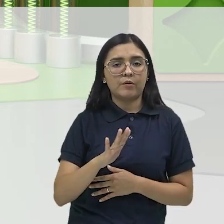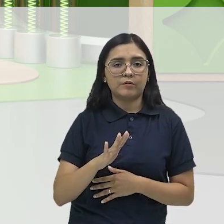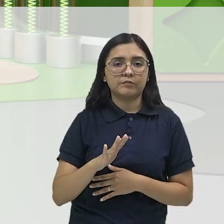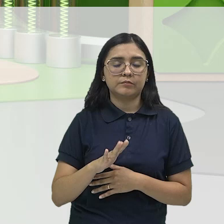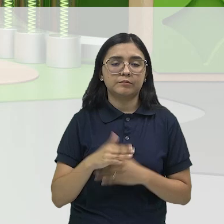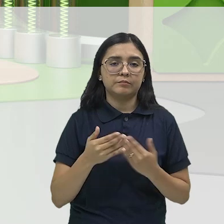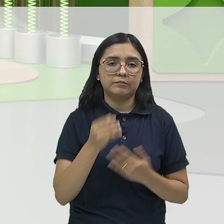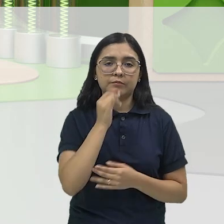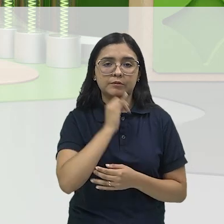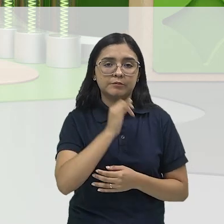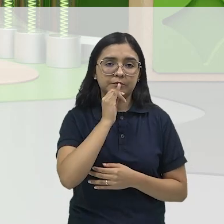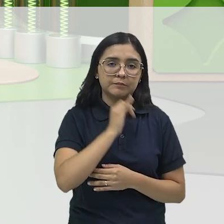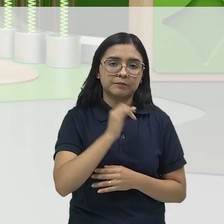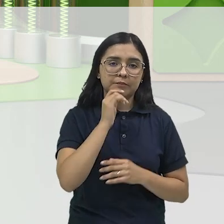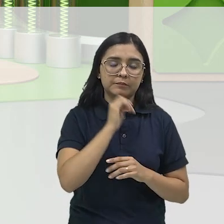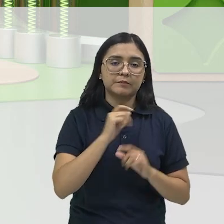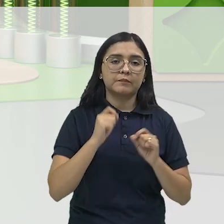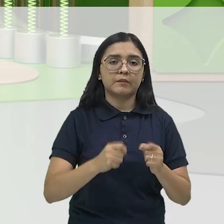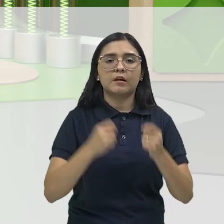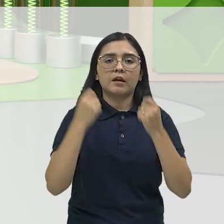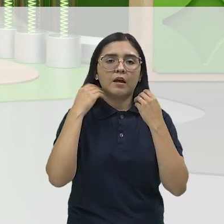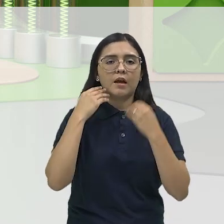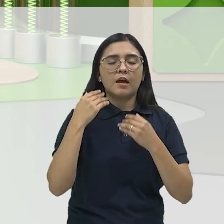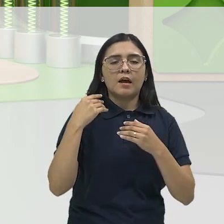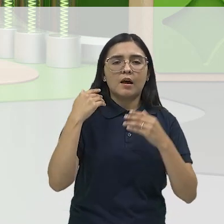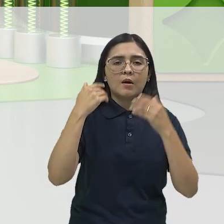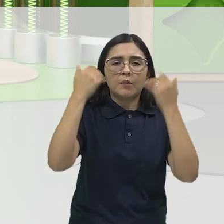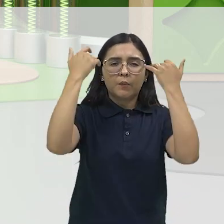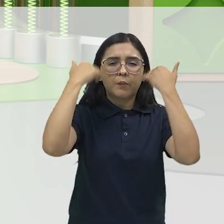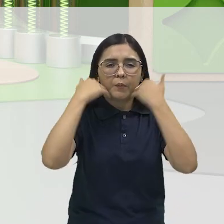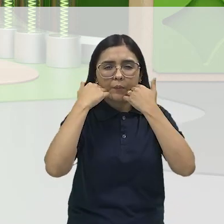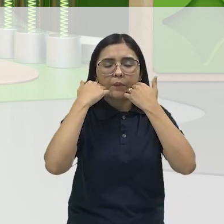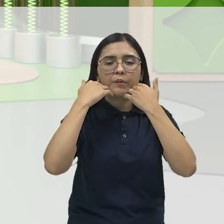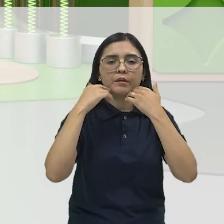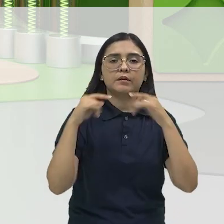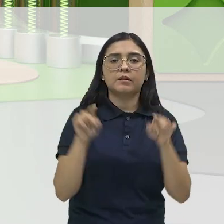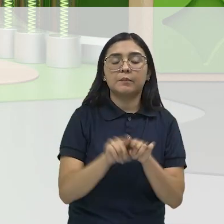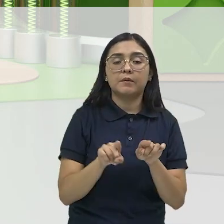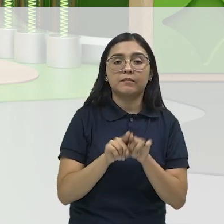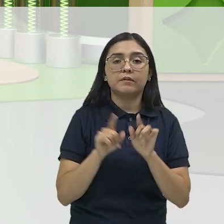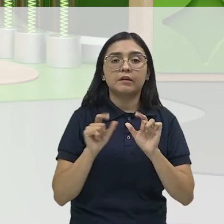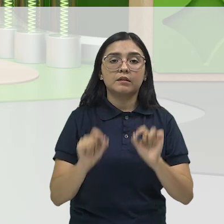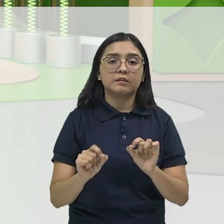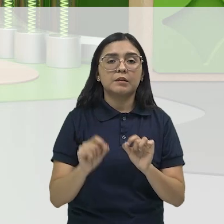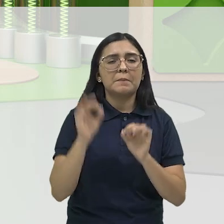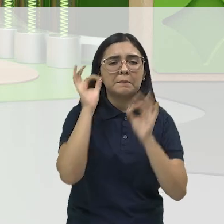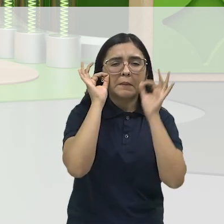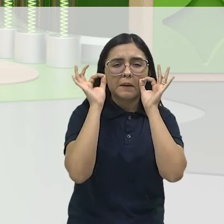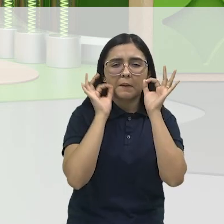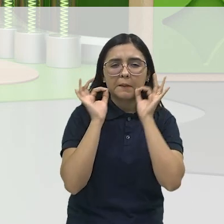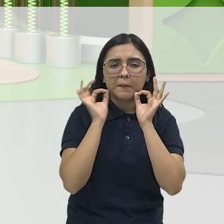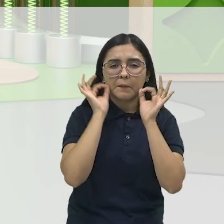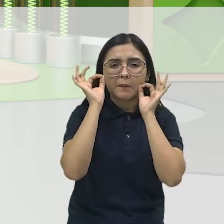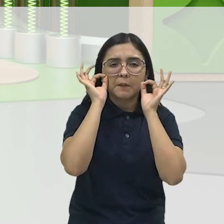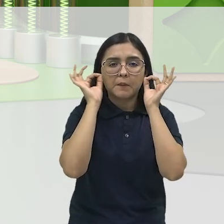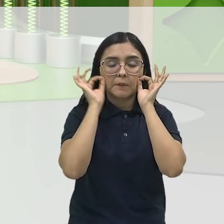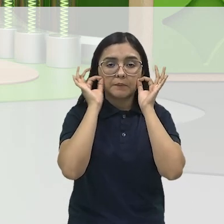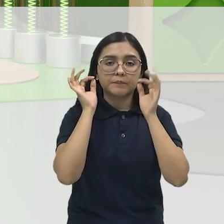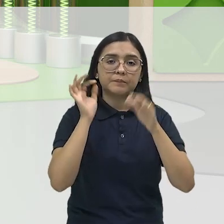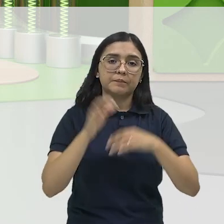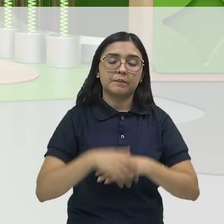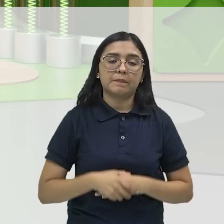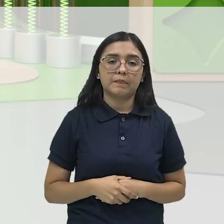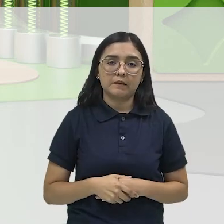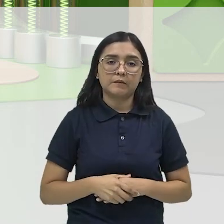gostar, como, por exemplo, o aumento da oleosidade da pele, o surgimento ali, né, de espinhas. Então, a